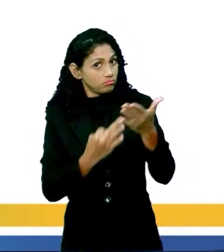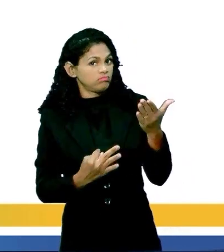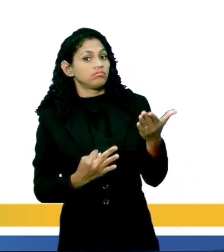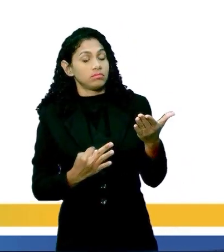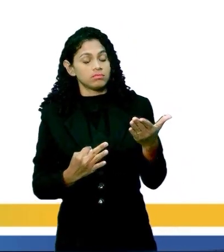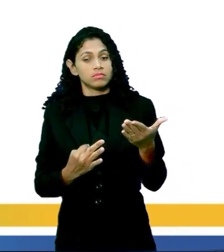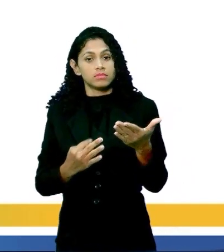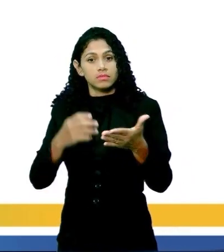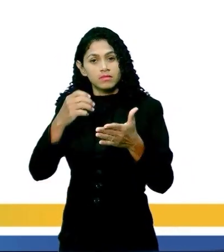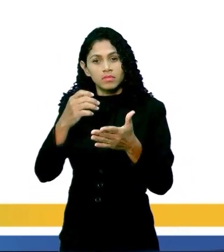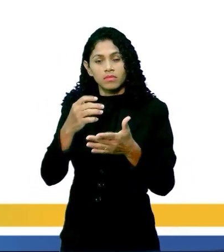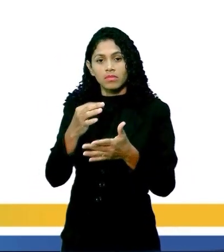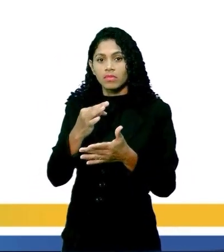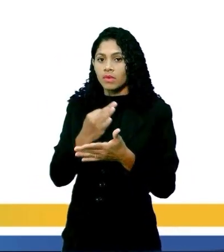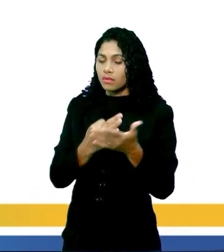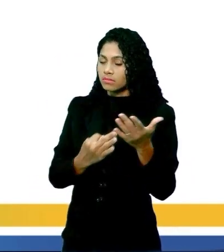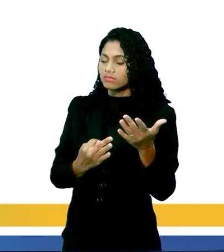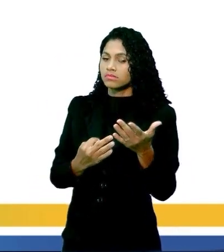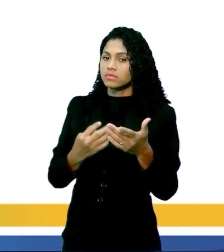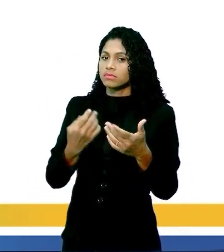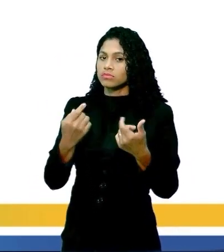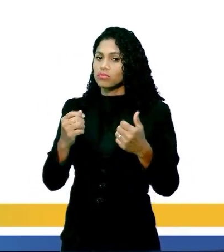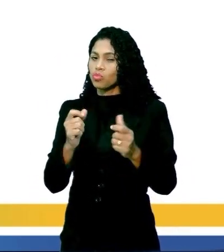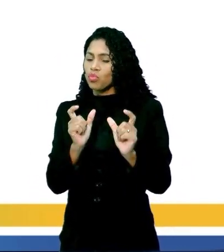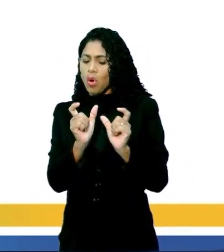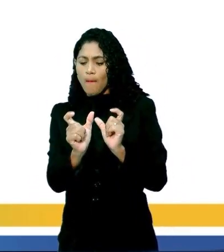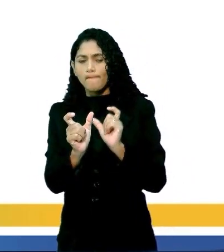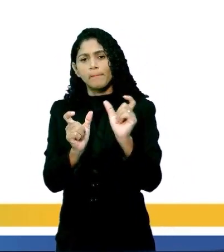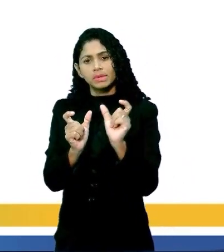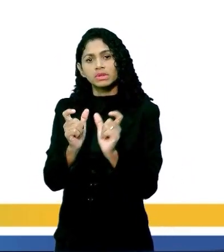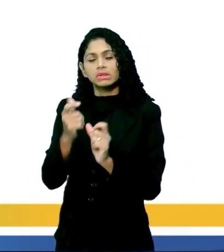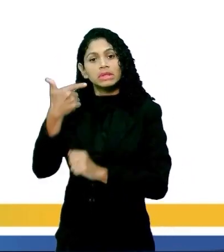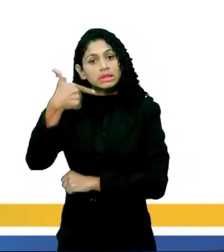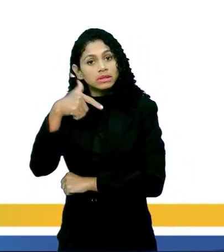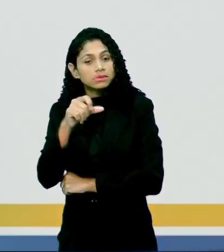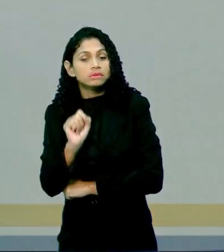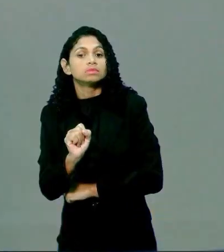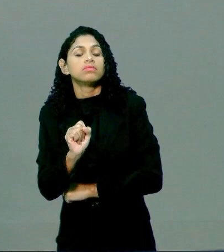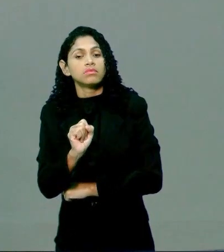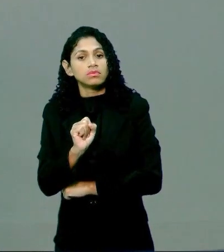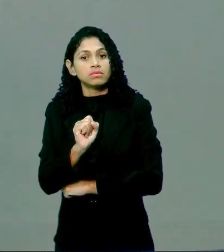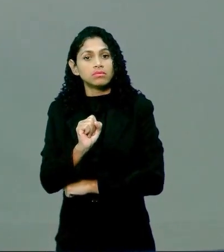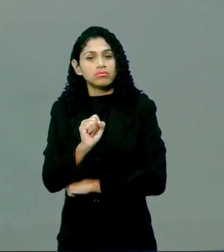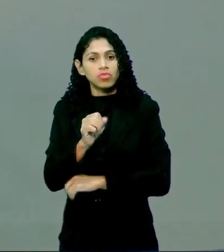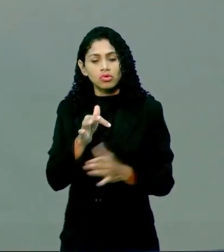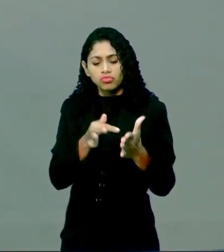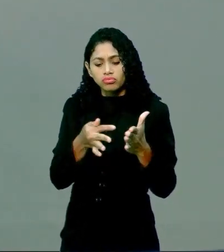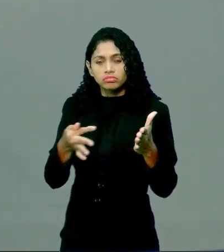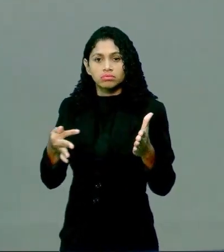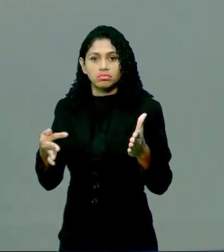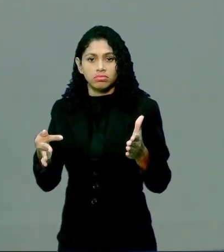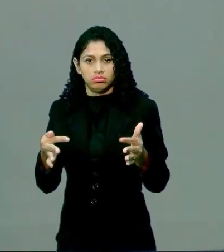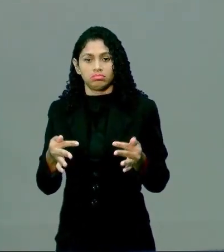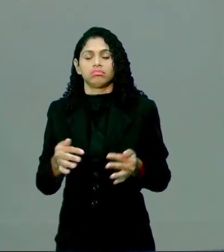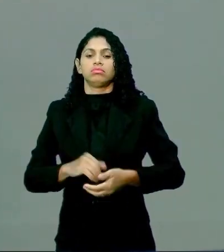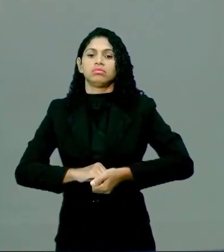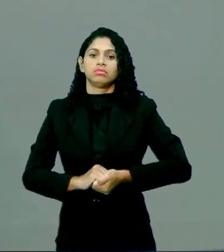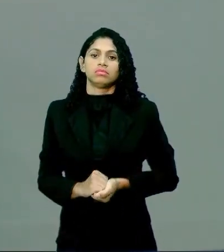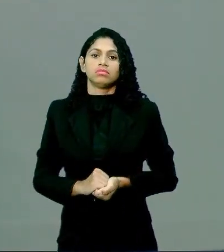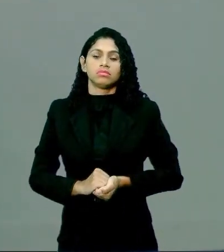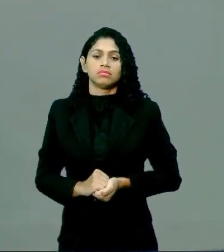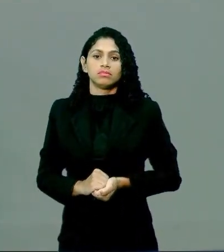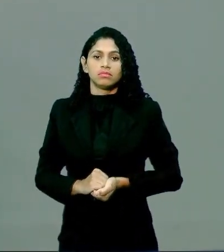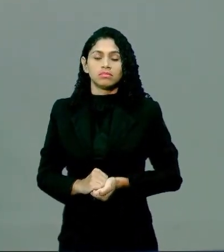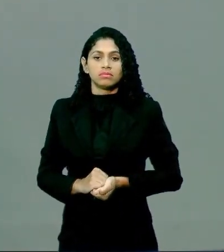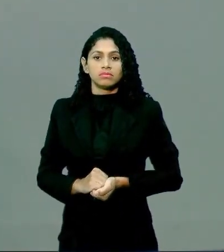uma unidade linguística de extensão superior à frase. Então, quando nós falamos do texto, pessoal, a gente fala